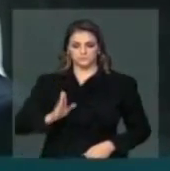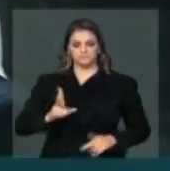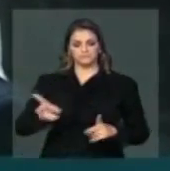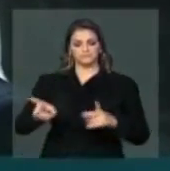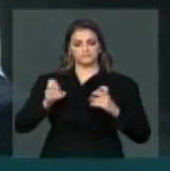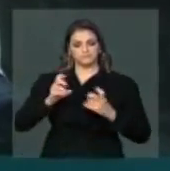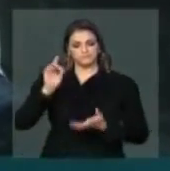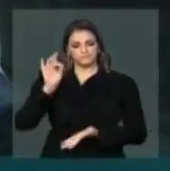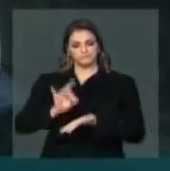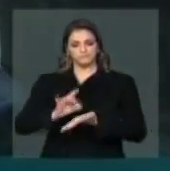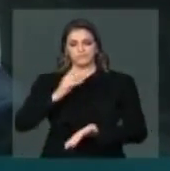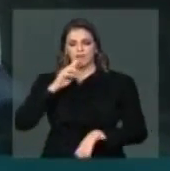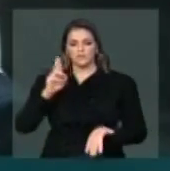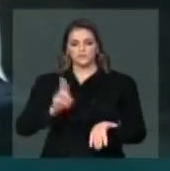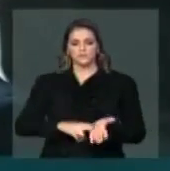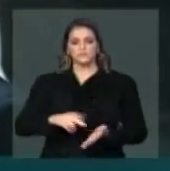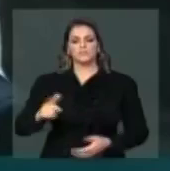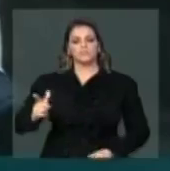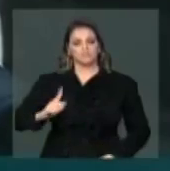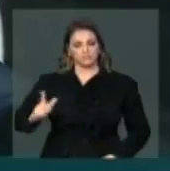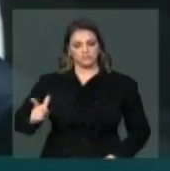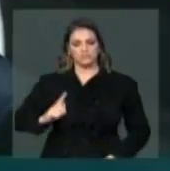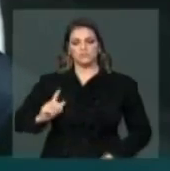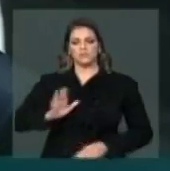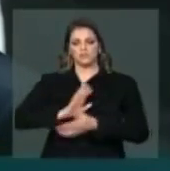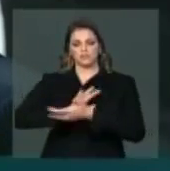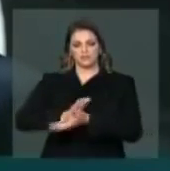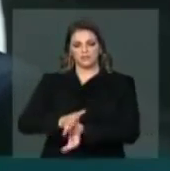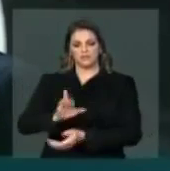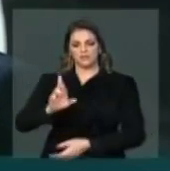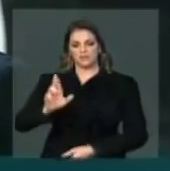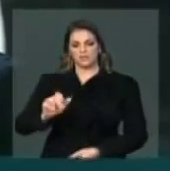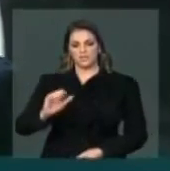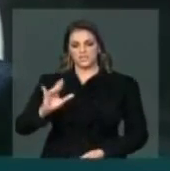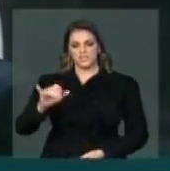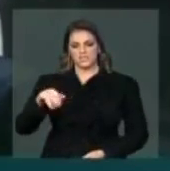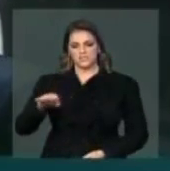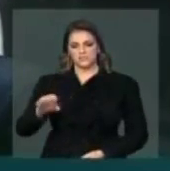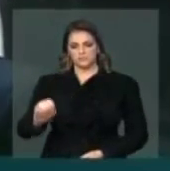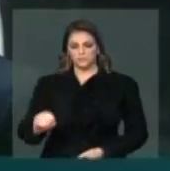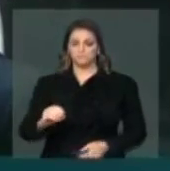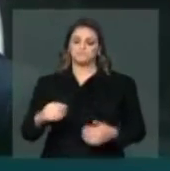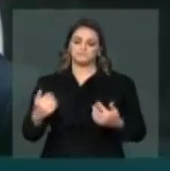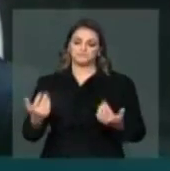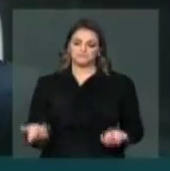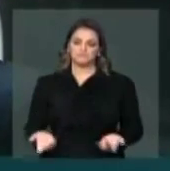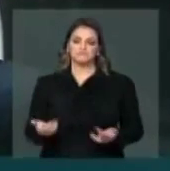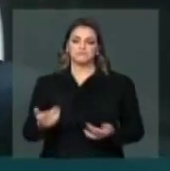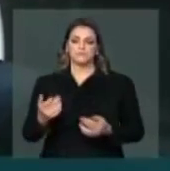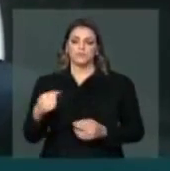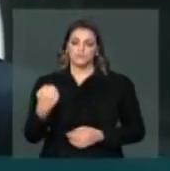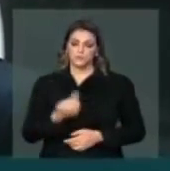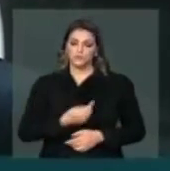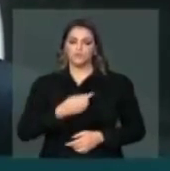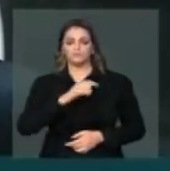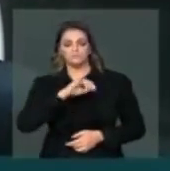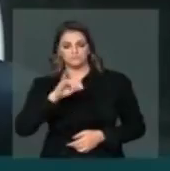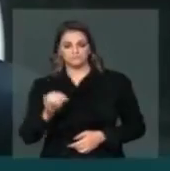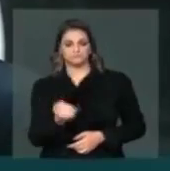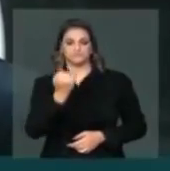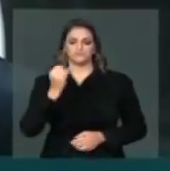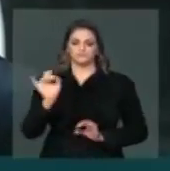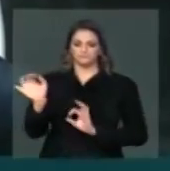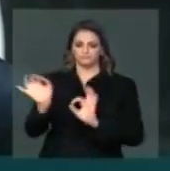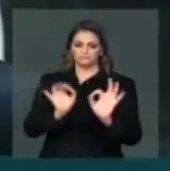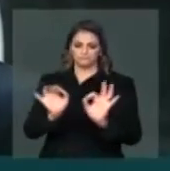racismo e que tem dimensões institucionais, e a partir destas definições nós temos a condição de elaborar um conjunto de